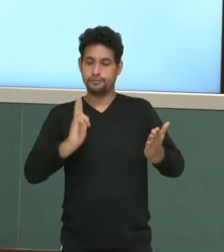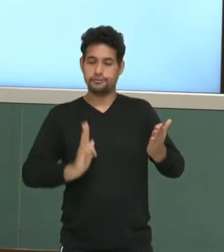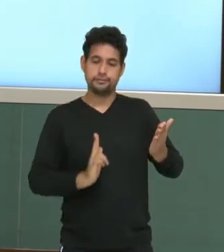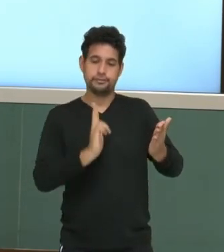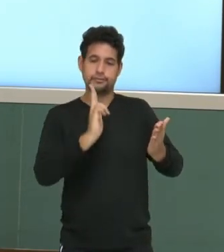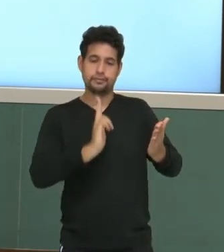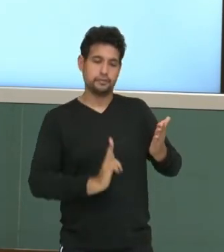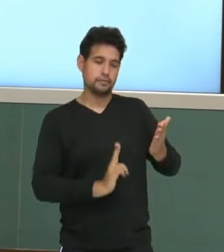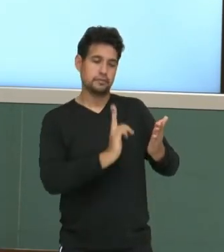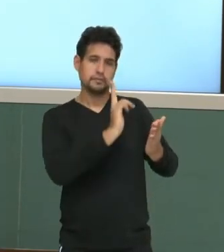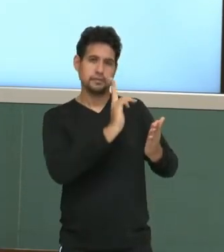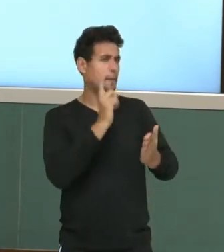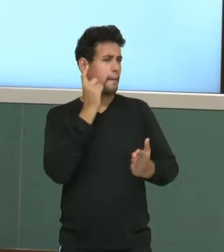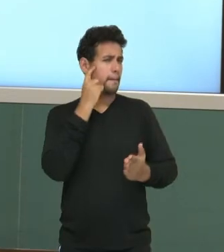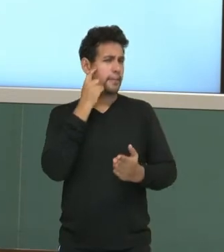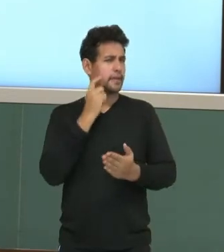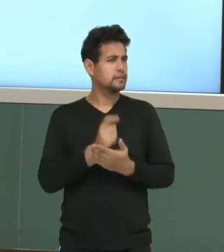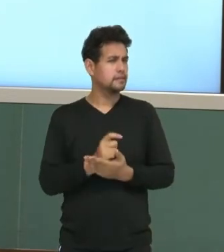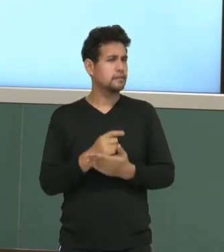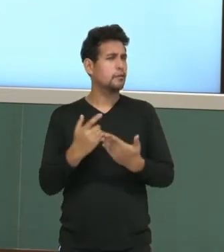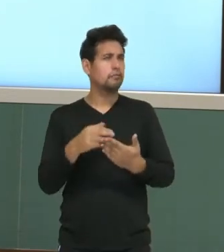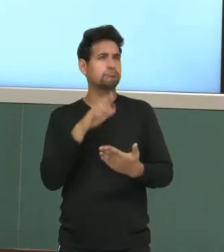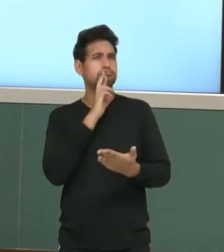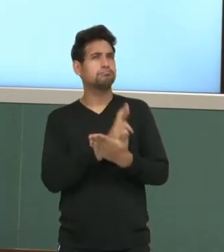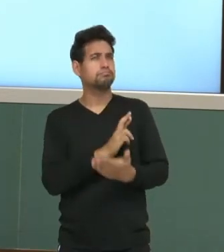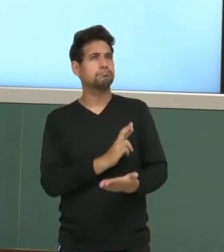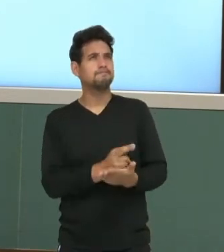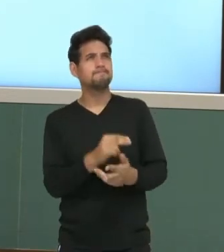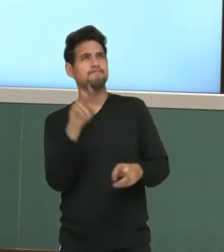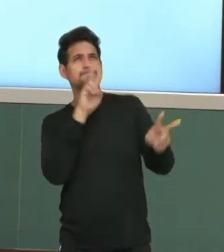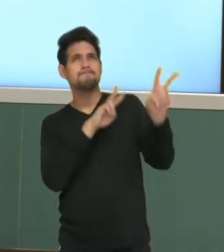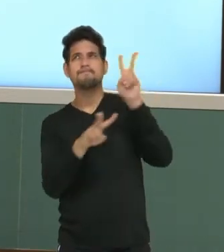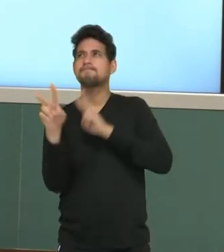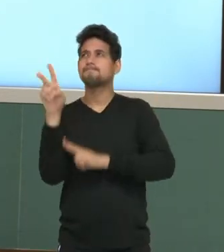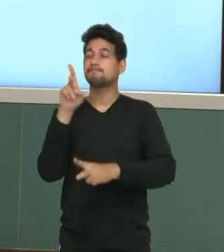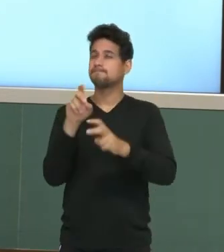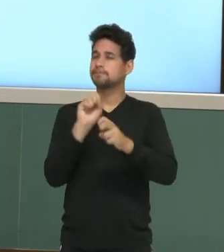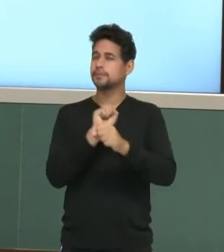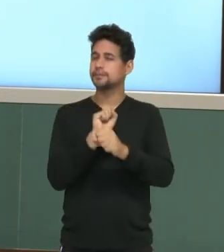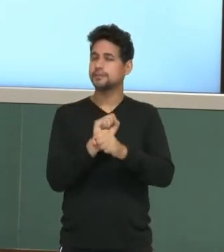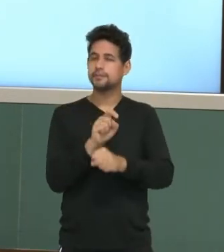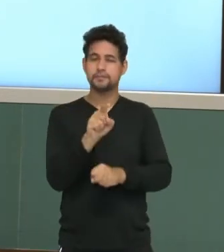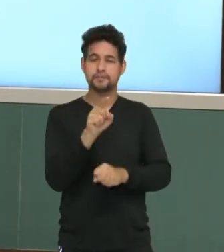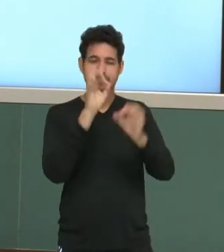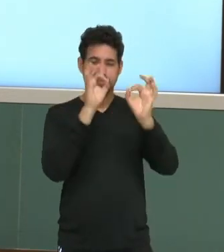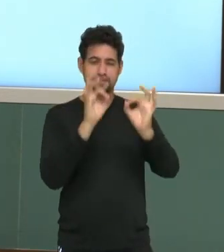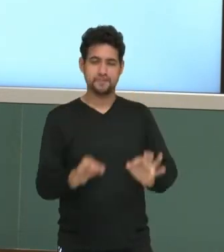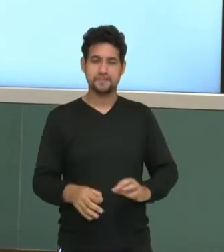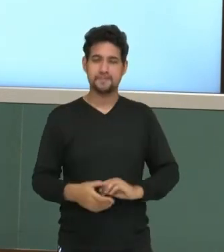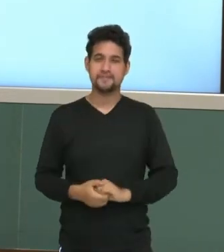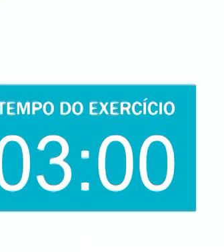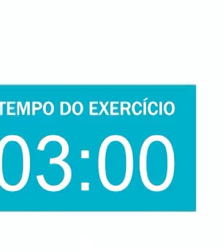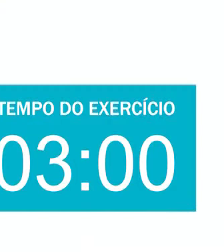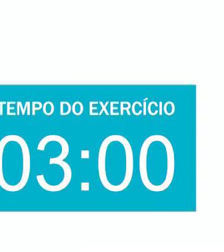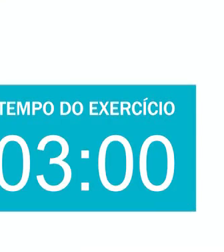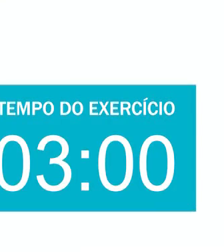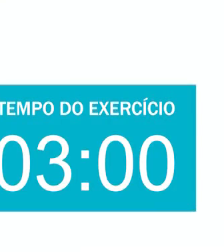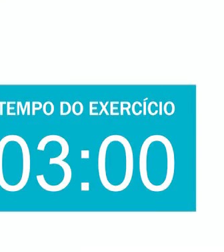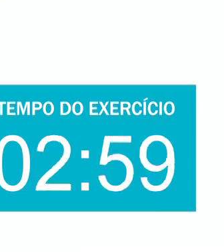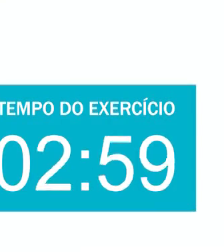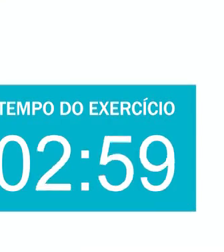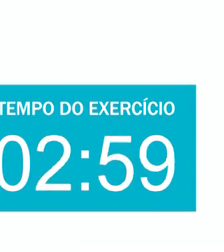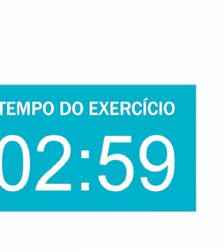tiras. Pense bem, visualize essas situações e eu já volto para corrigir com vocês.